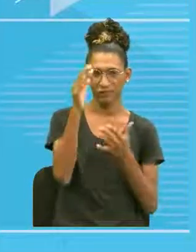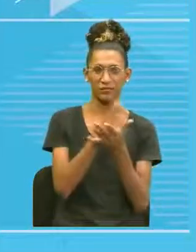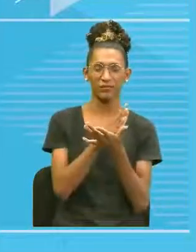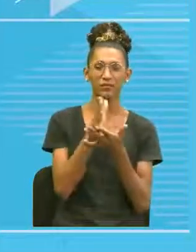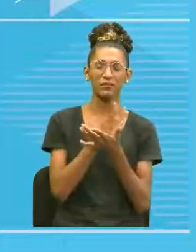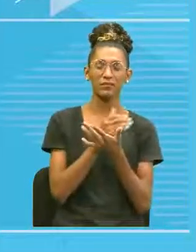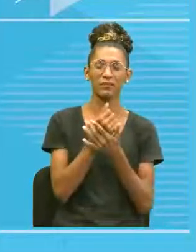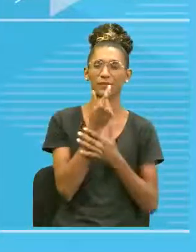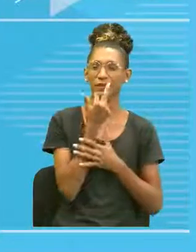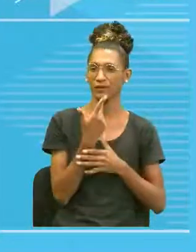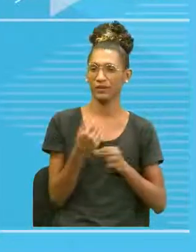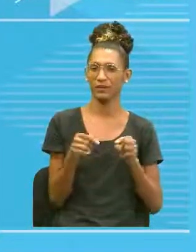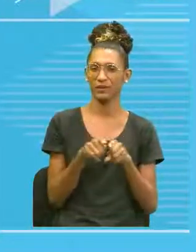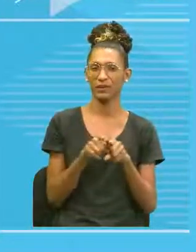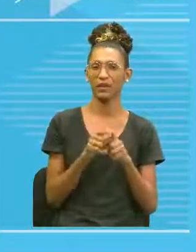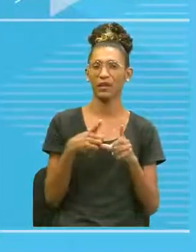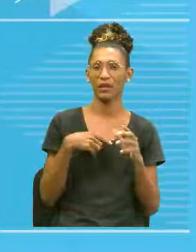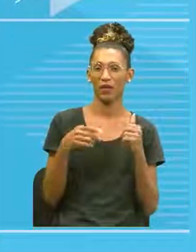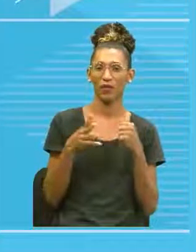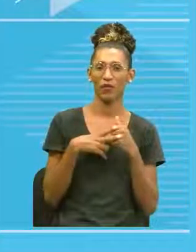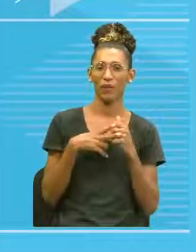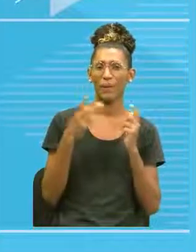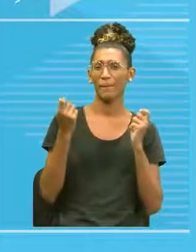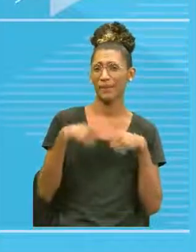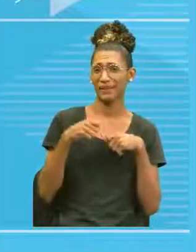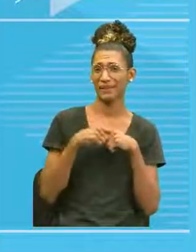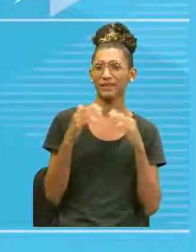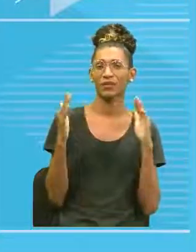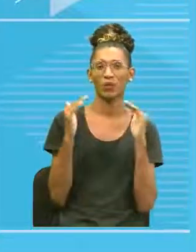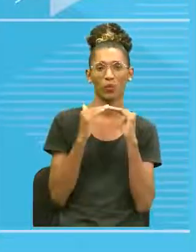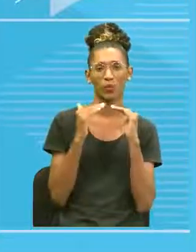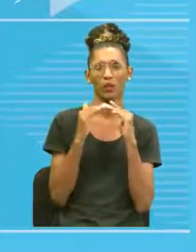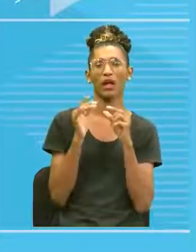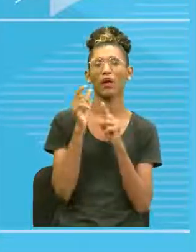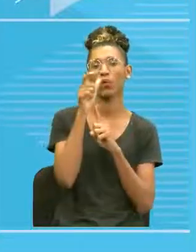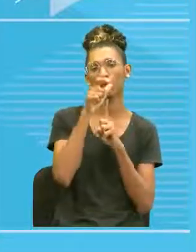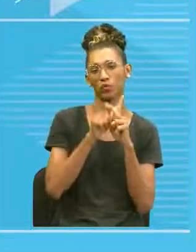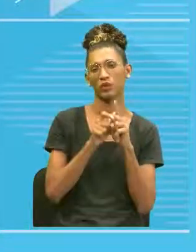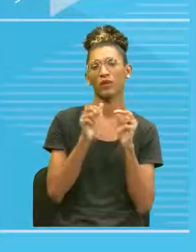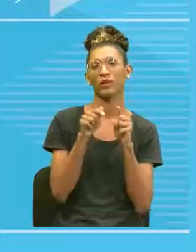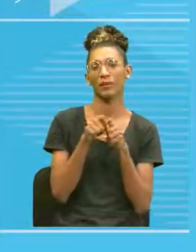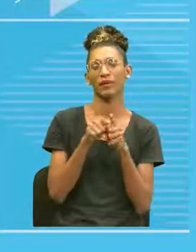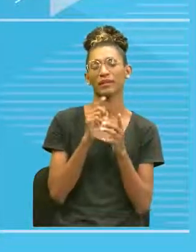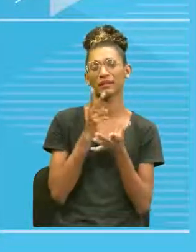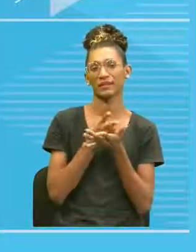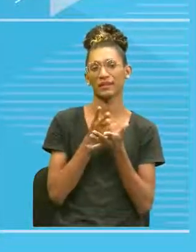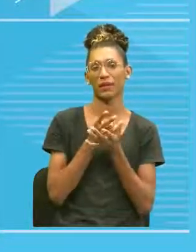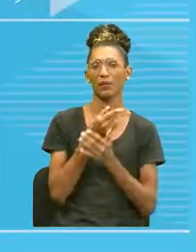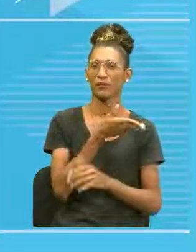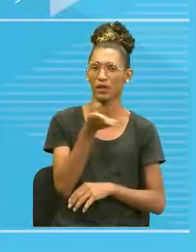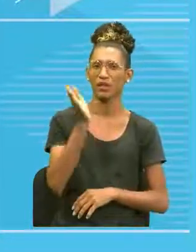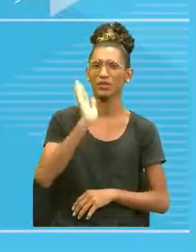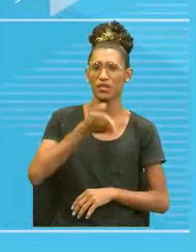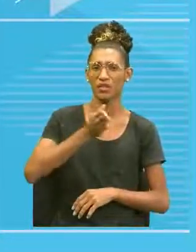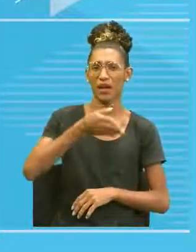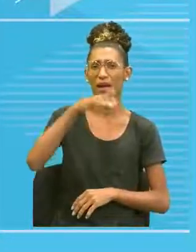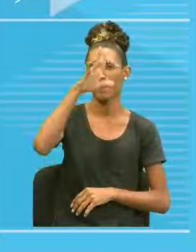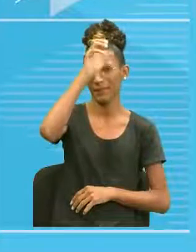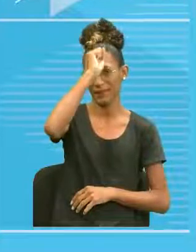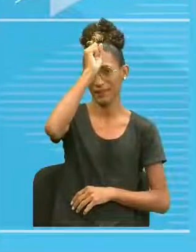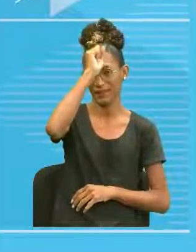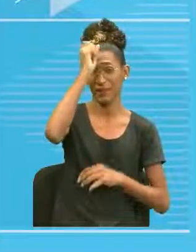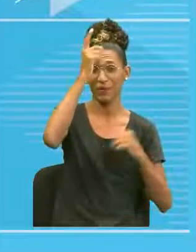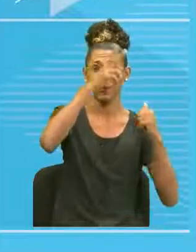língua né o verbo tem que concordar com o sujeito o verbo tem que concordar com o sujeito vocês já Ouviram isso já e